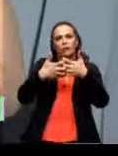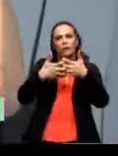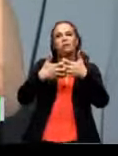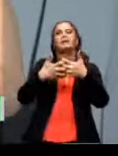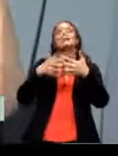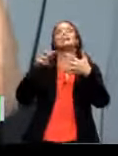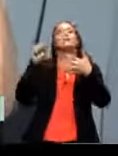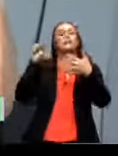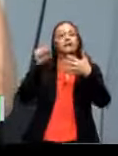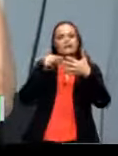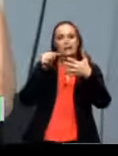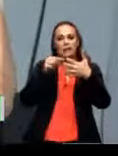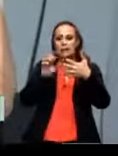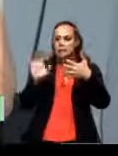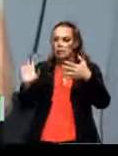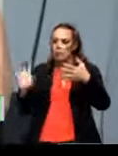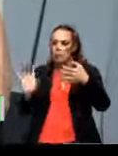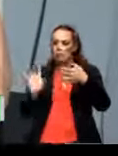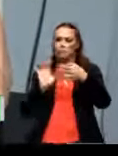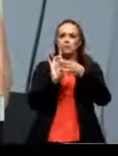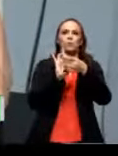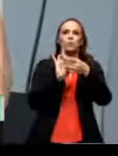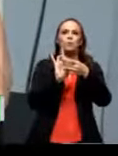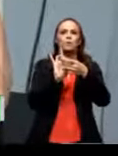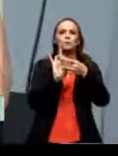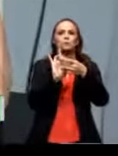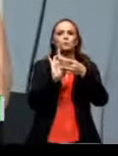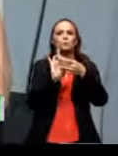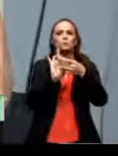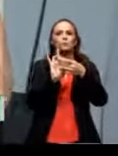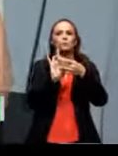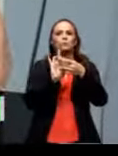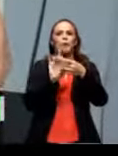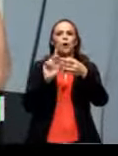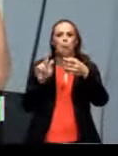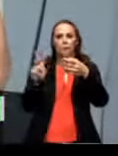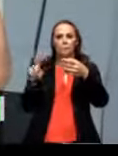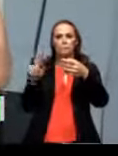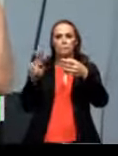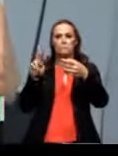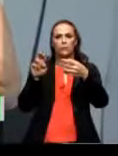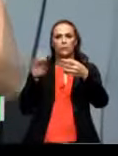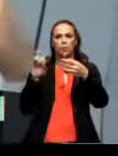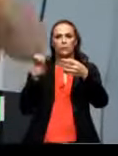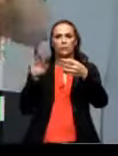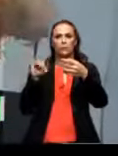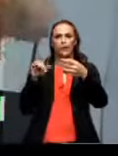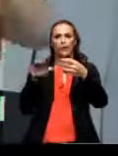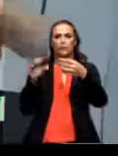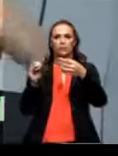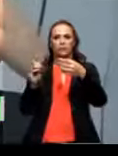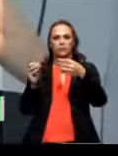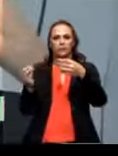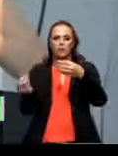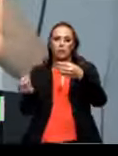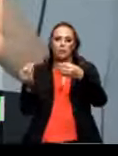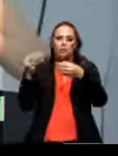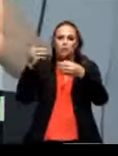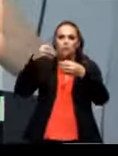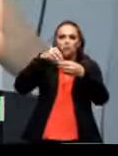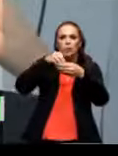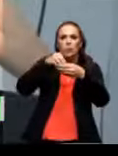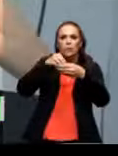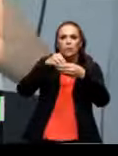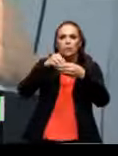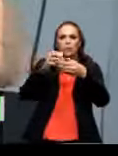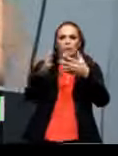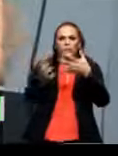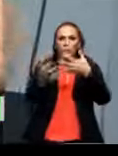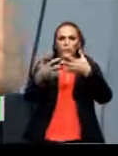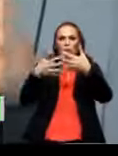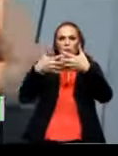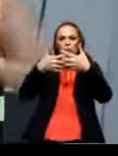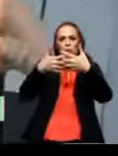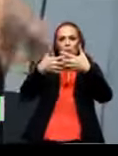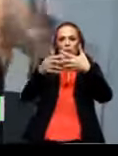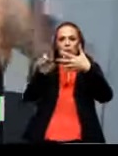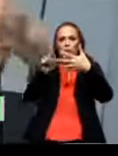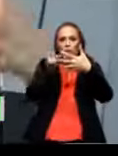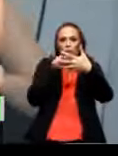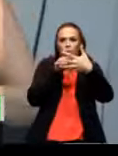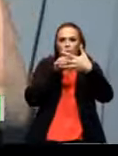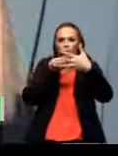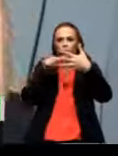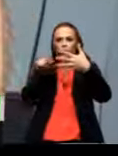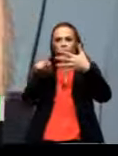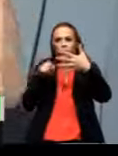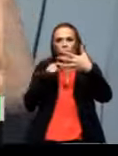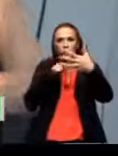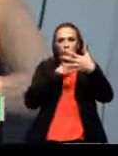Então, essa proteína formada nesse ribossomo vai cair dentro desse túnel, tá? Que é o retículo